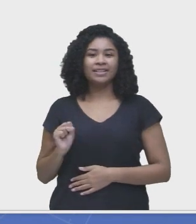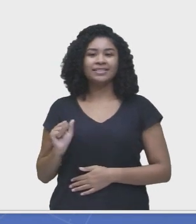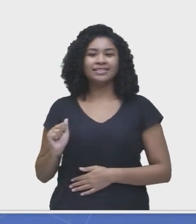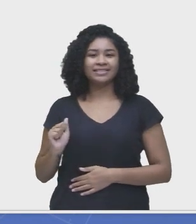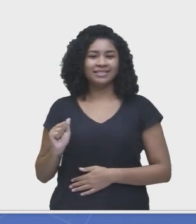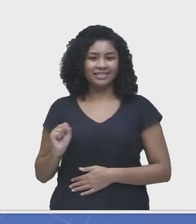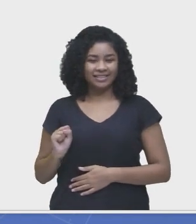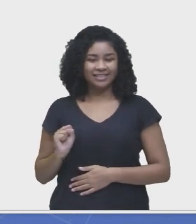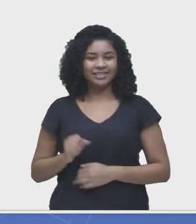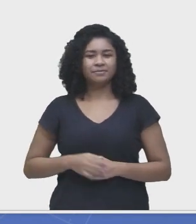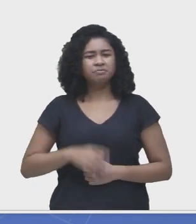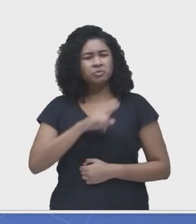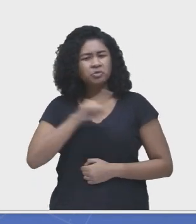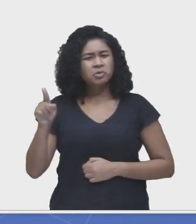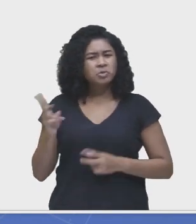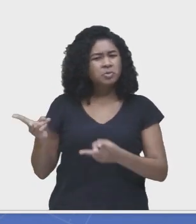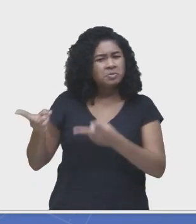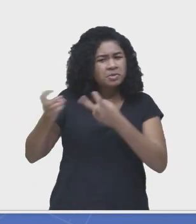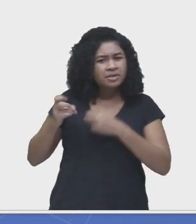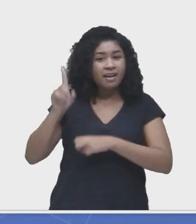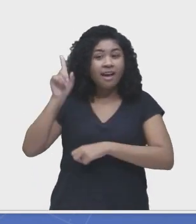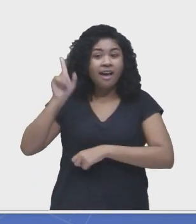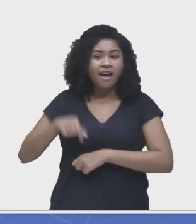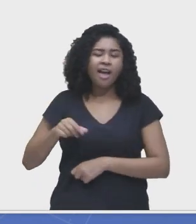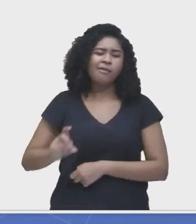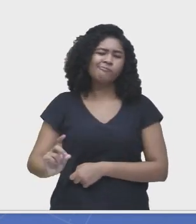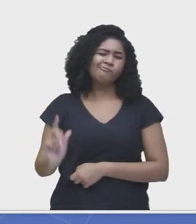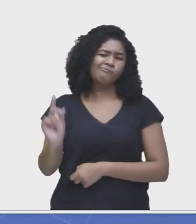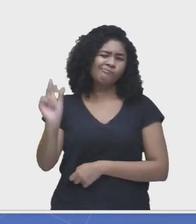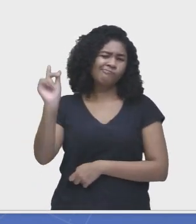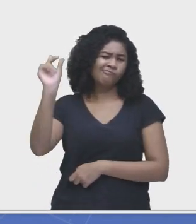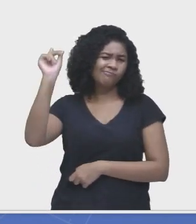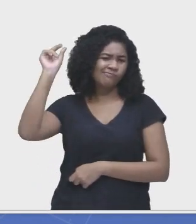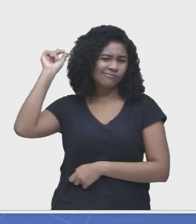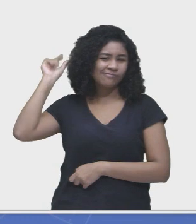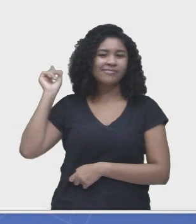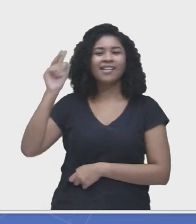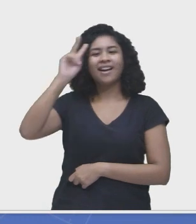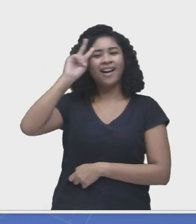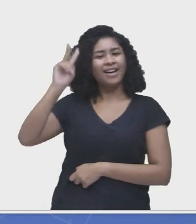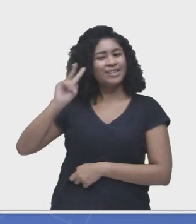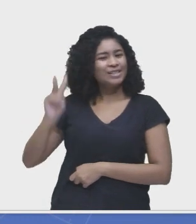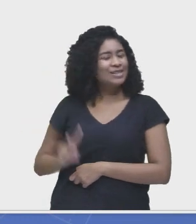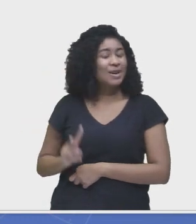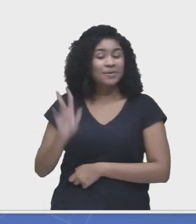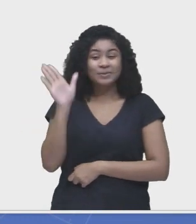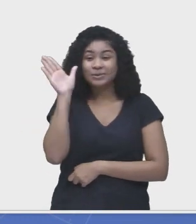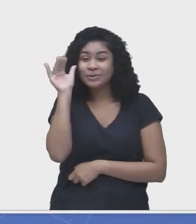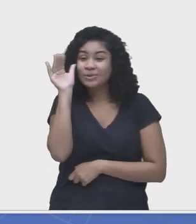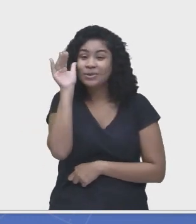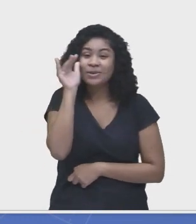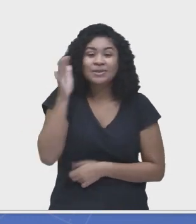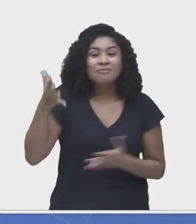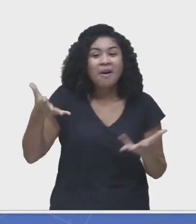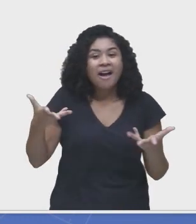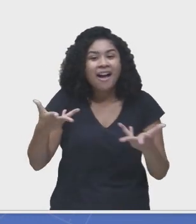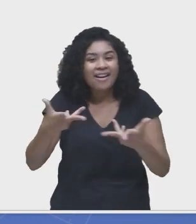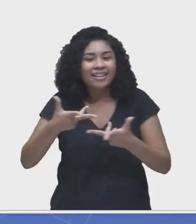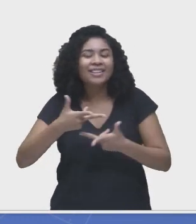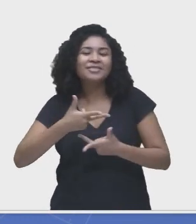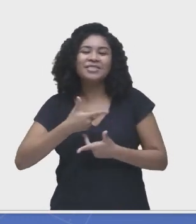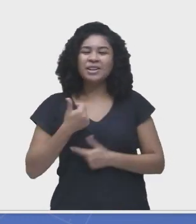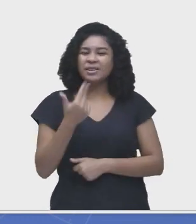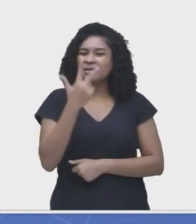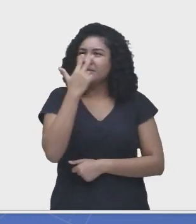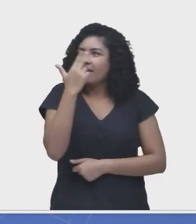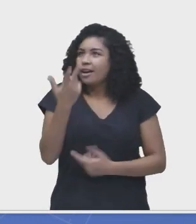aí, nós estamos num mundo antigo, na história antiga, tão envolvente, tão curiosa, aquela que nos